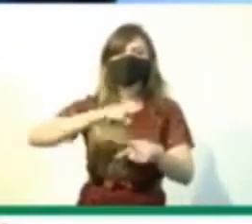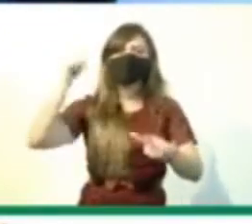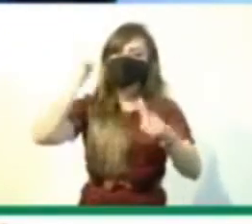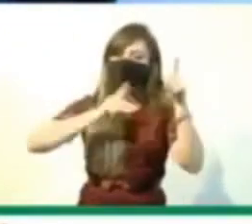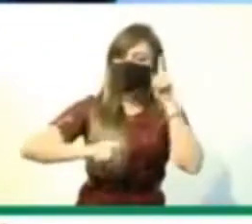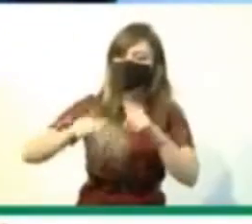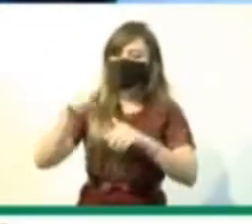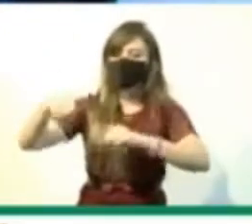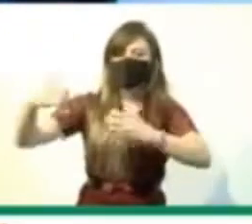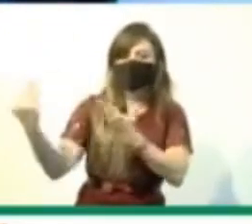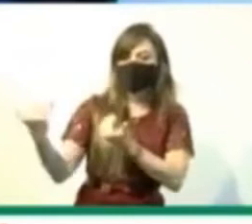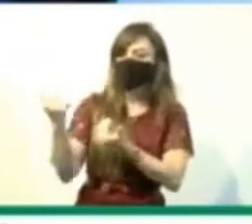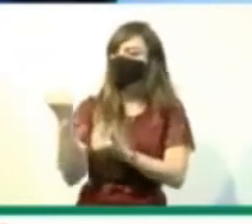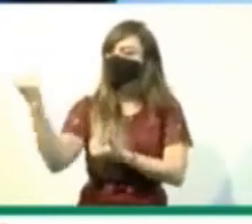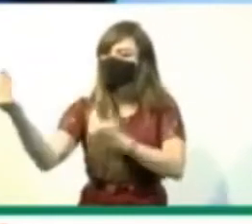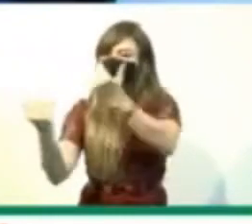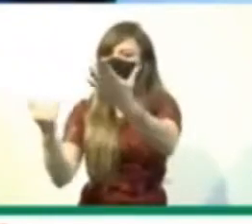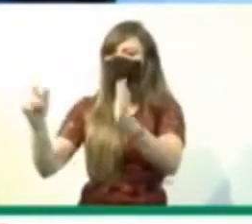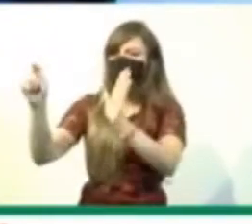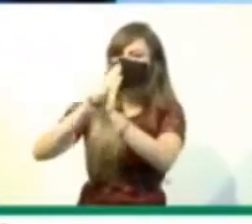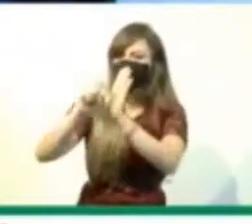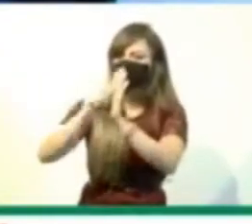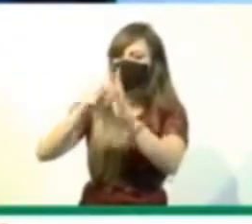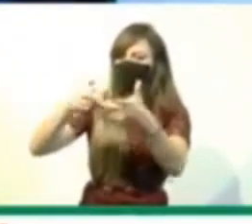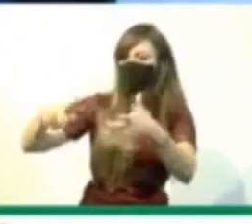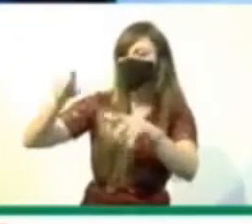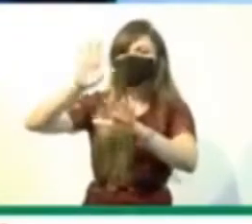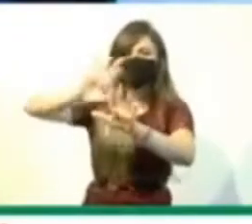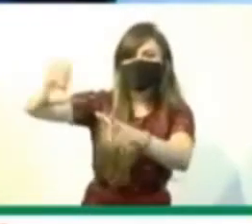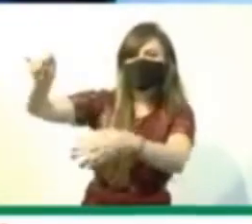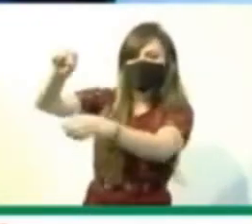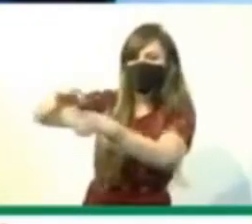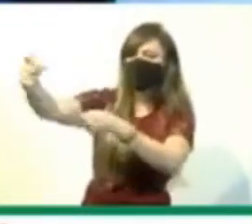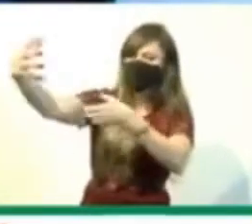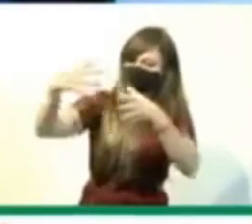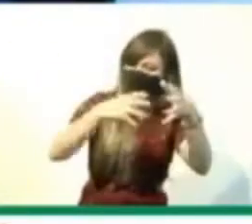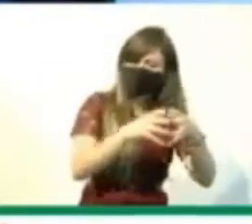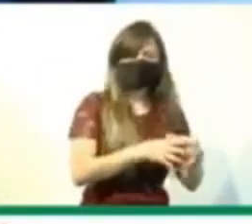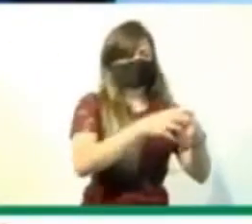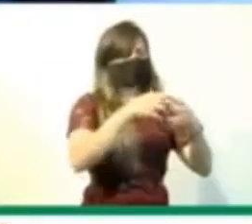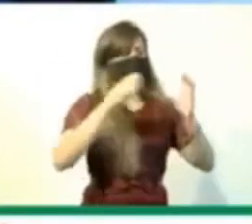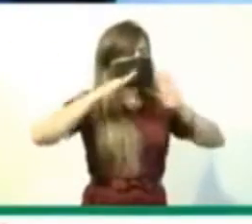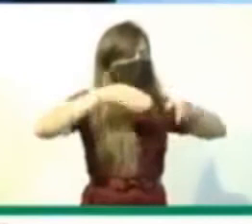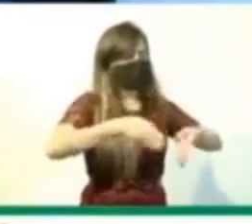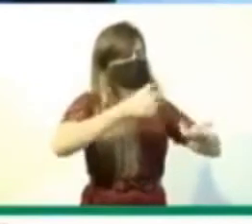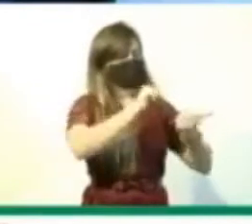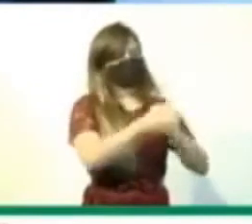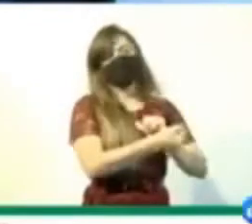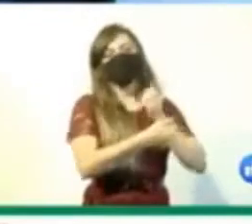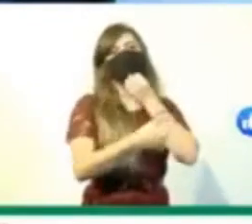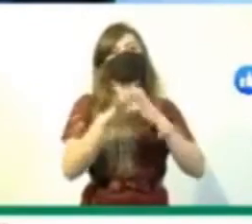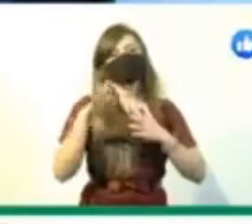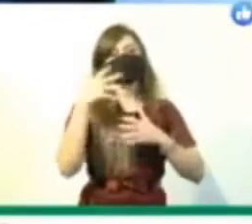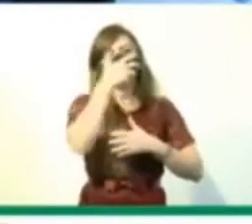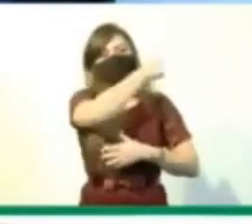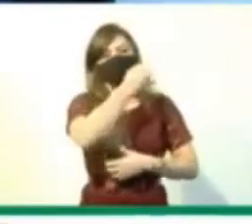juventude das drogas, das práticas danosas à nossa população. Então, essa areninha está homenageando